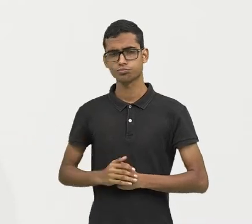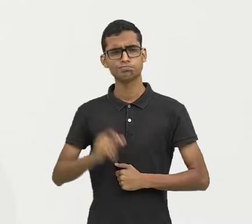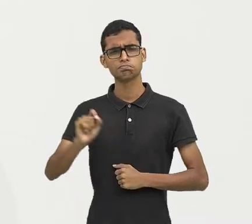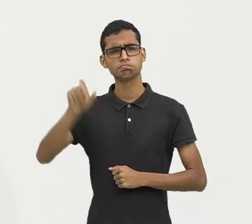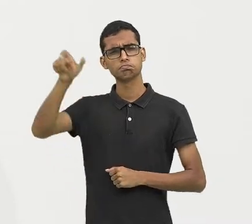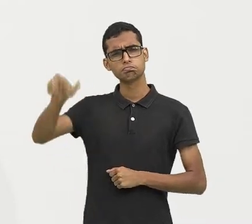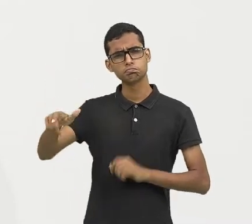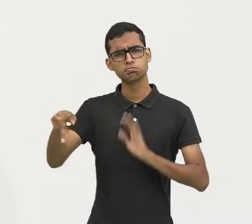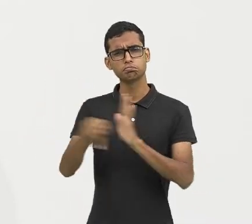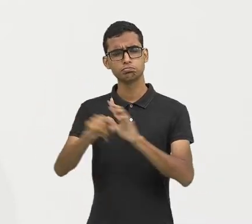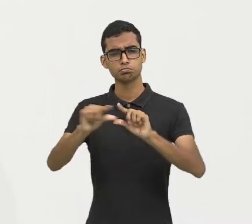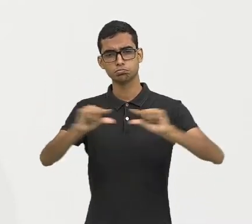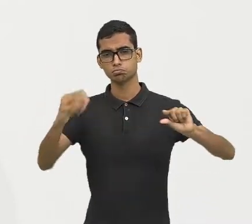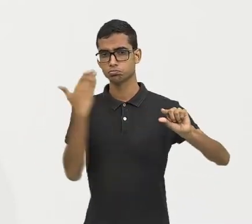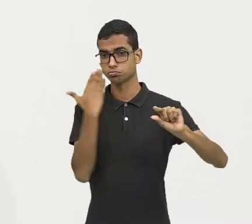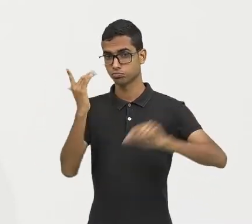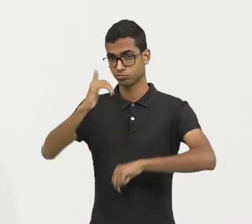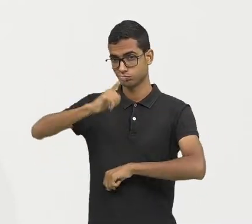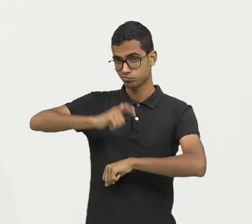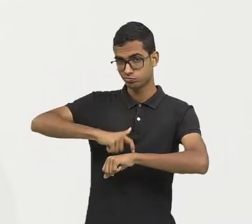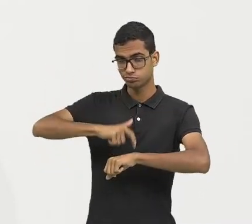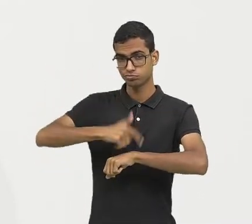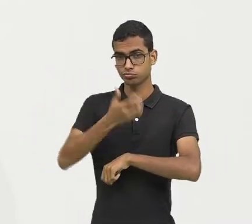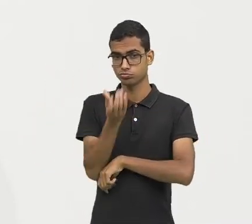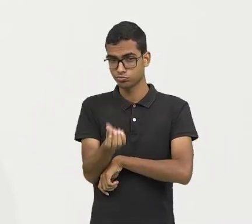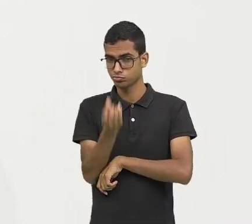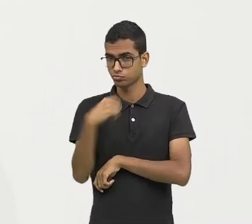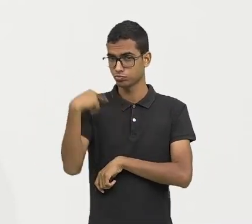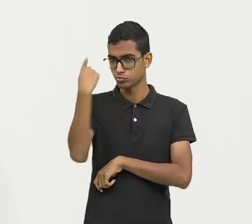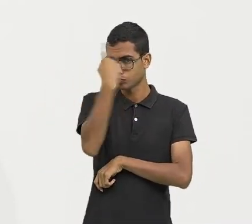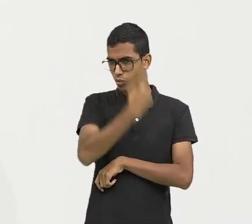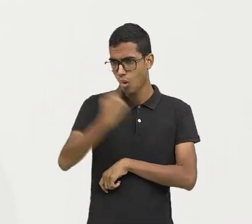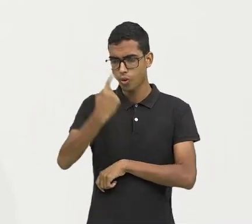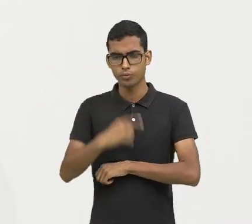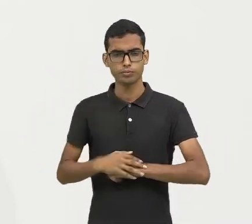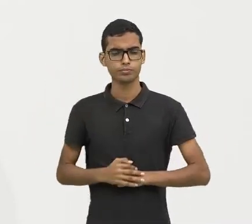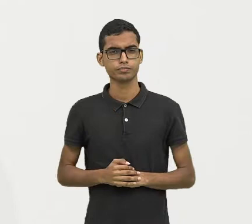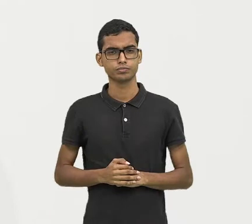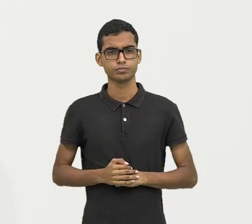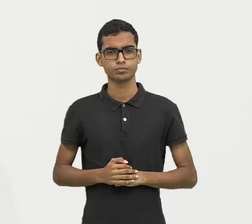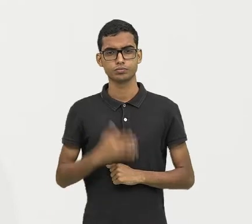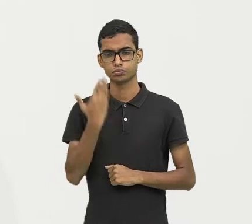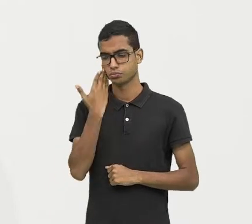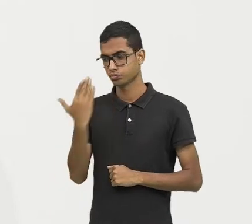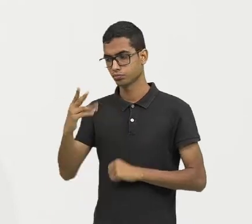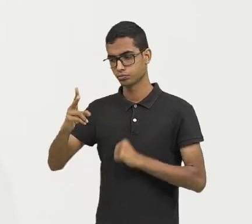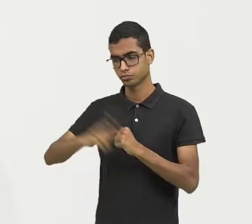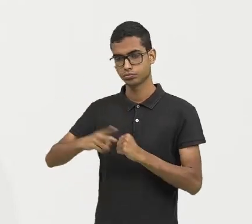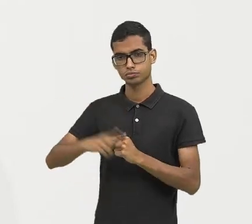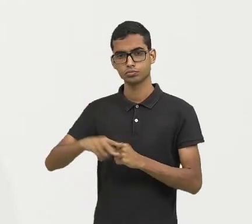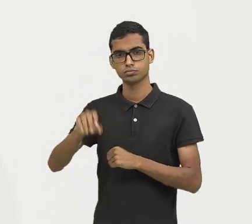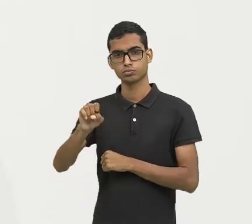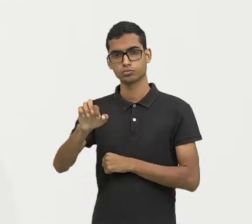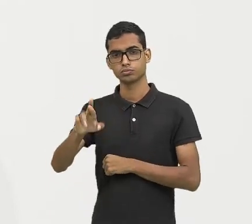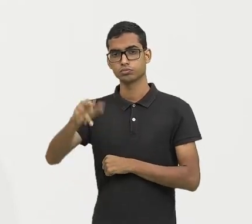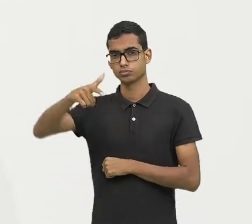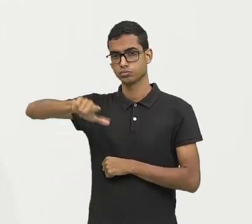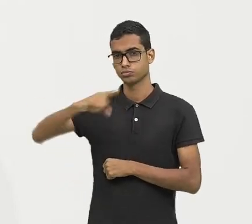desse enunciado? Já são 6 horas. Olha só, verbo ser, mais uma